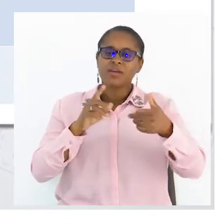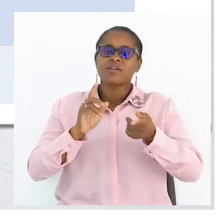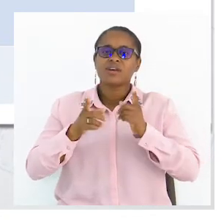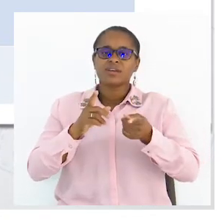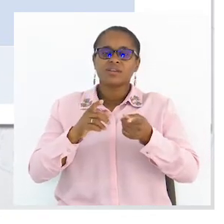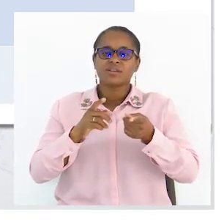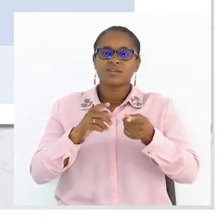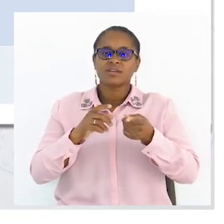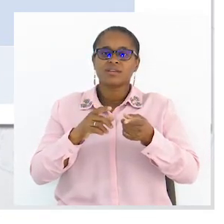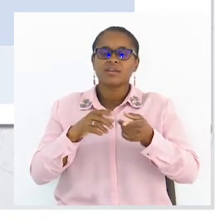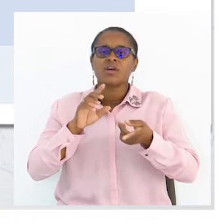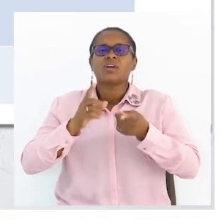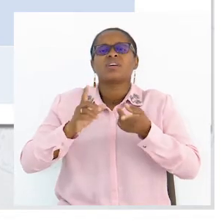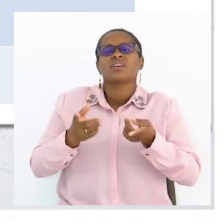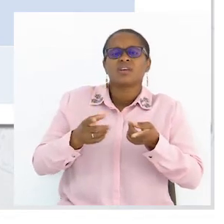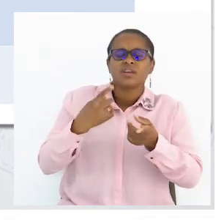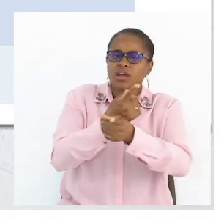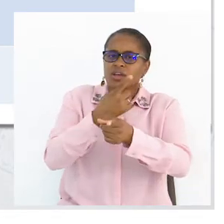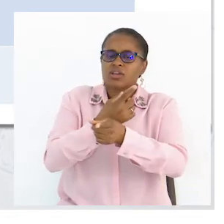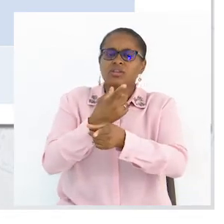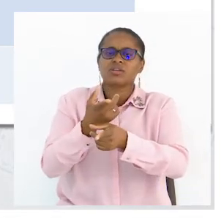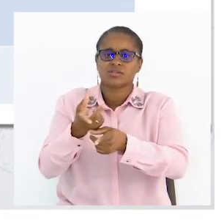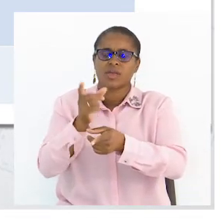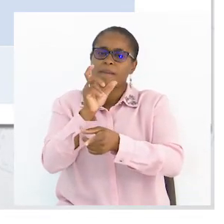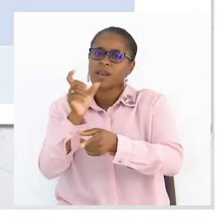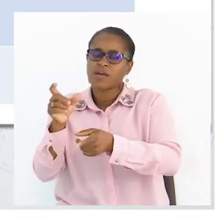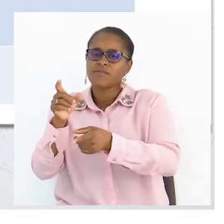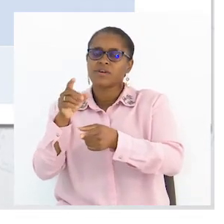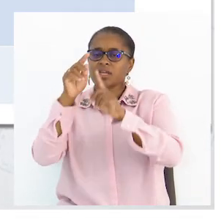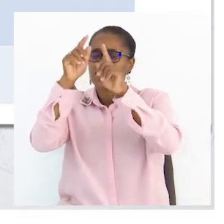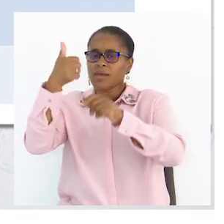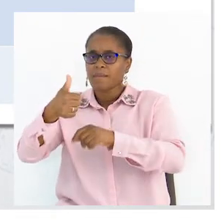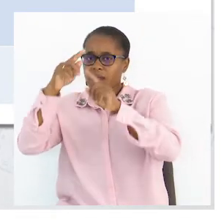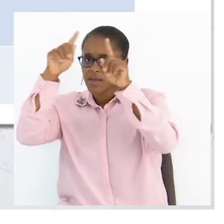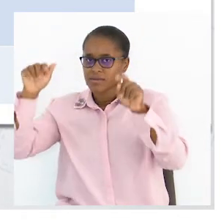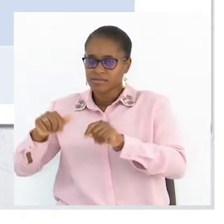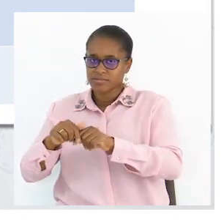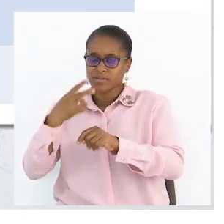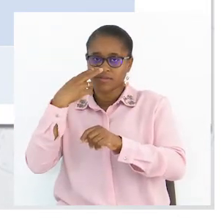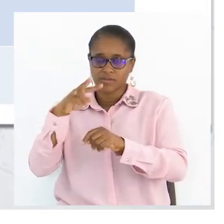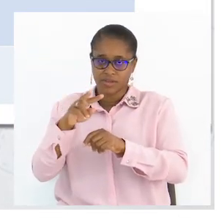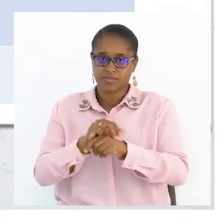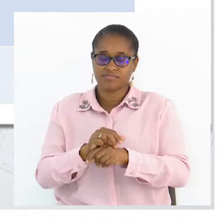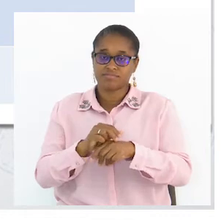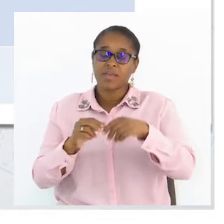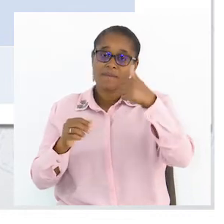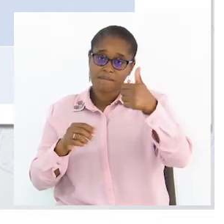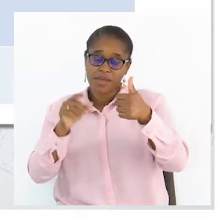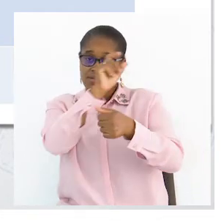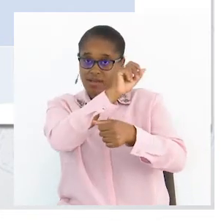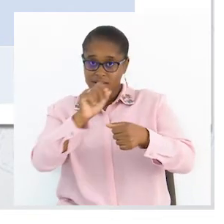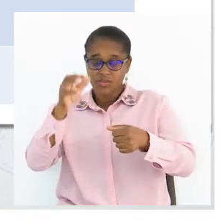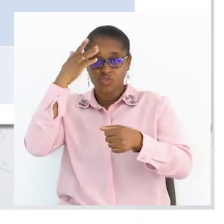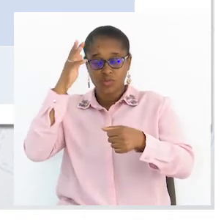coluna B é que liga? Vamos ver. Na linha B, liga com o número 3 da